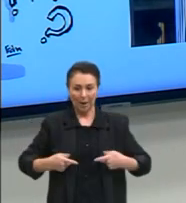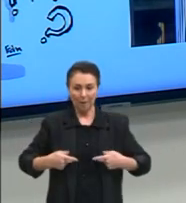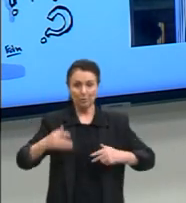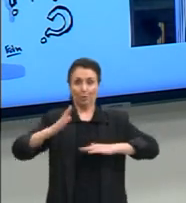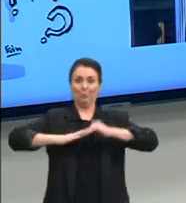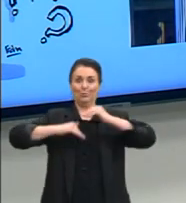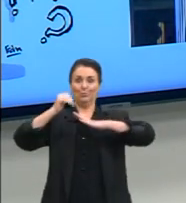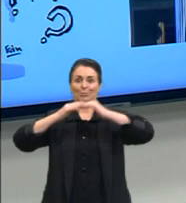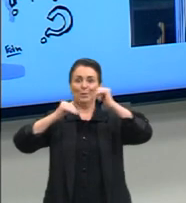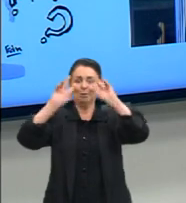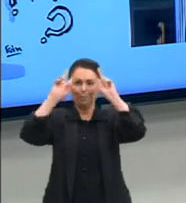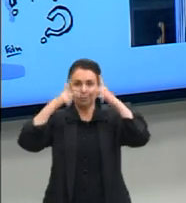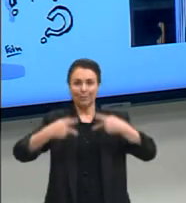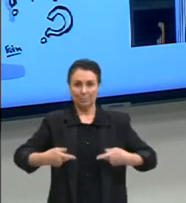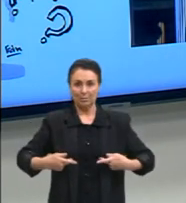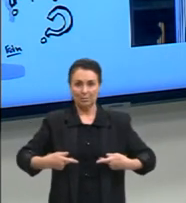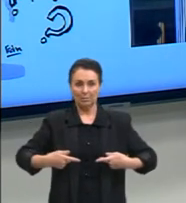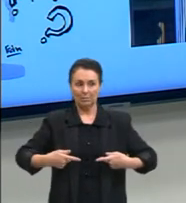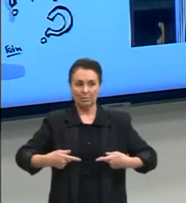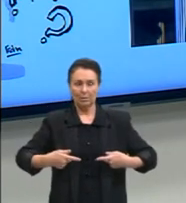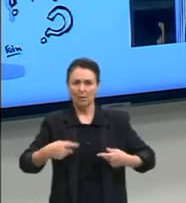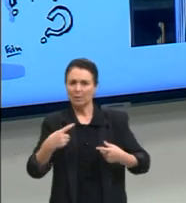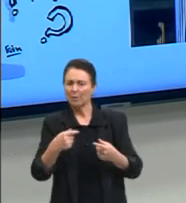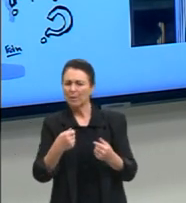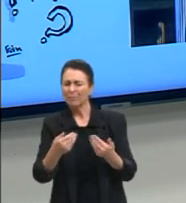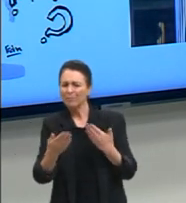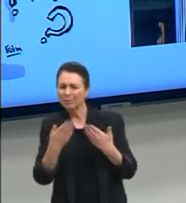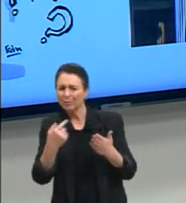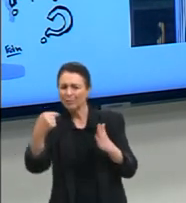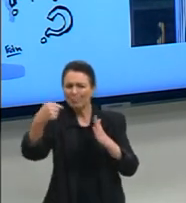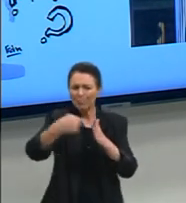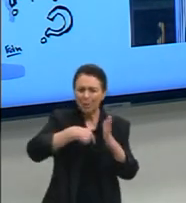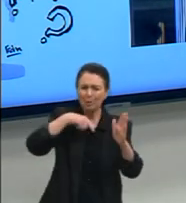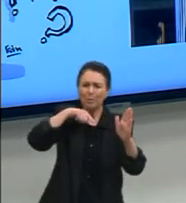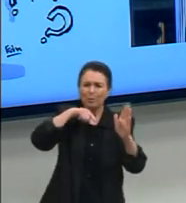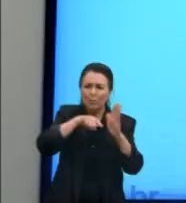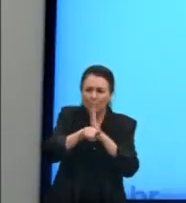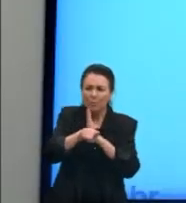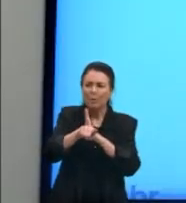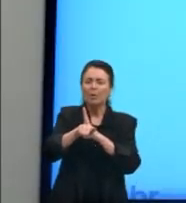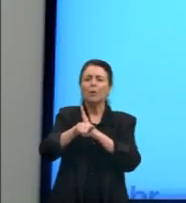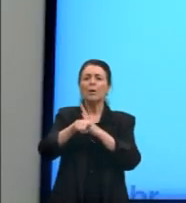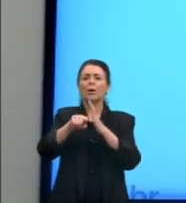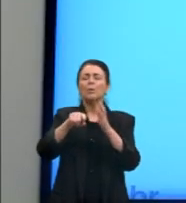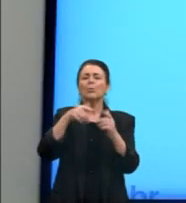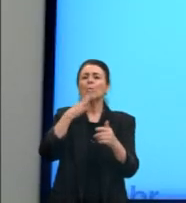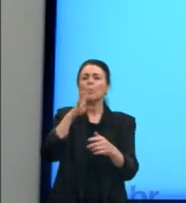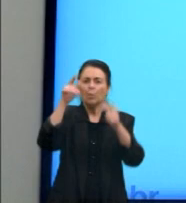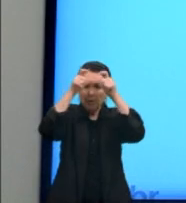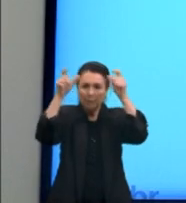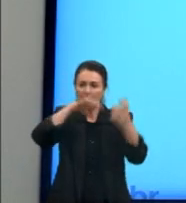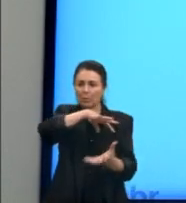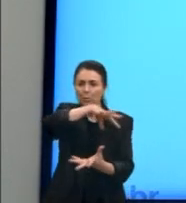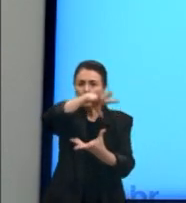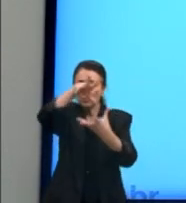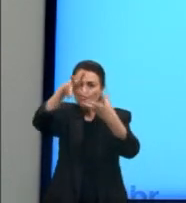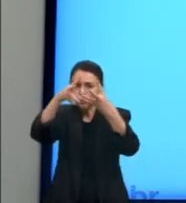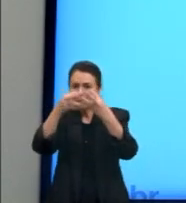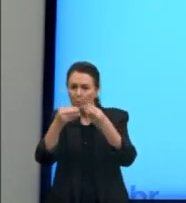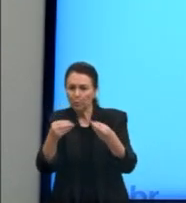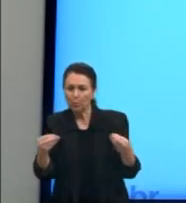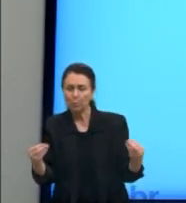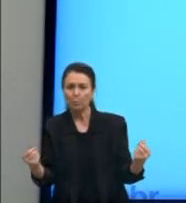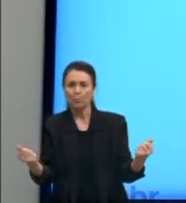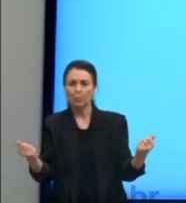questionado esse conhecimento lá aqui enfim é feito esse conhecimento então a conhecimento filosófico tem essa essa